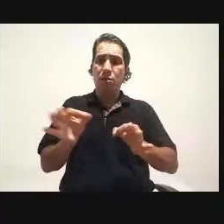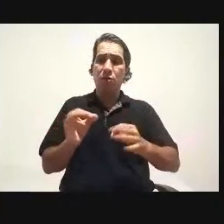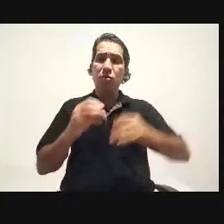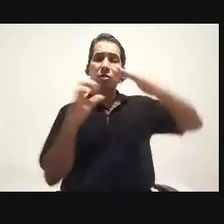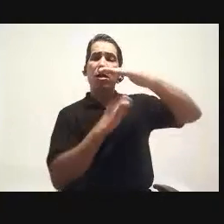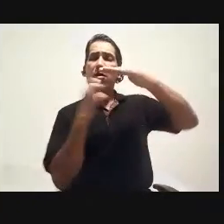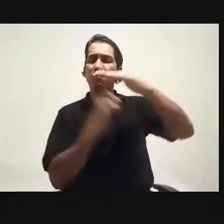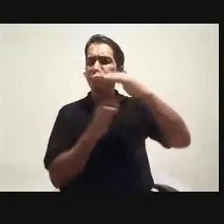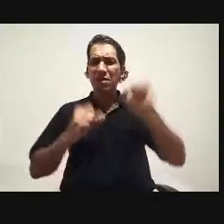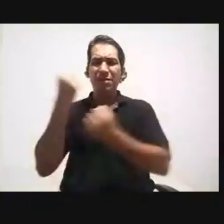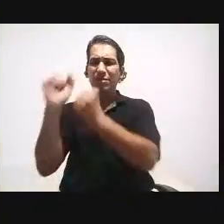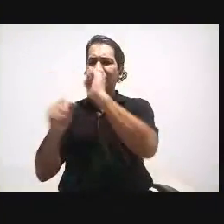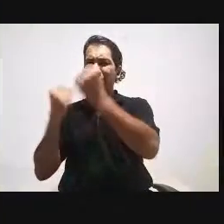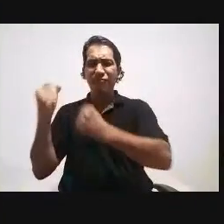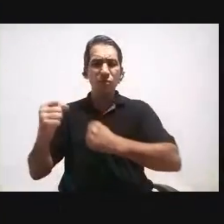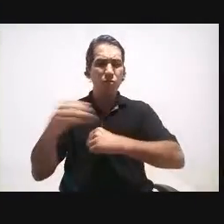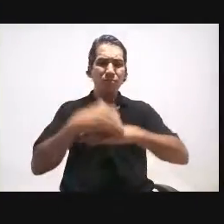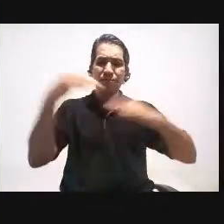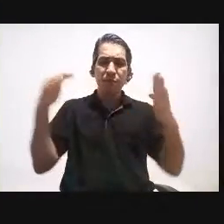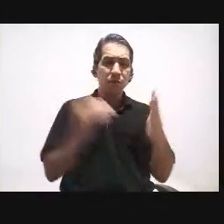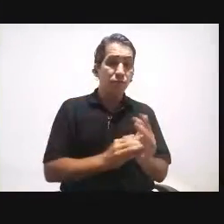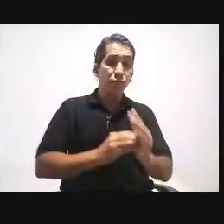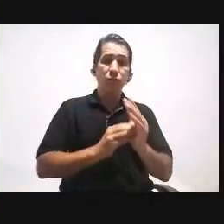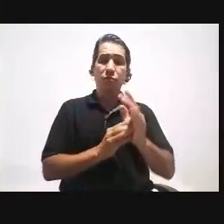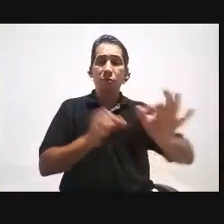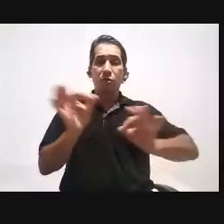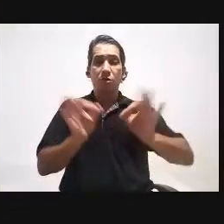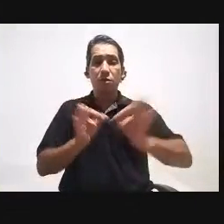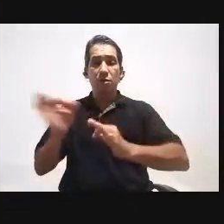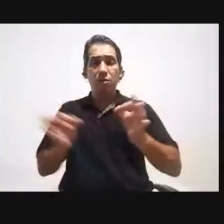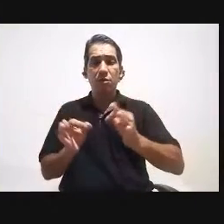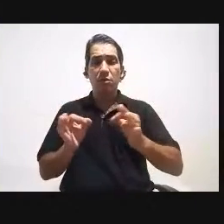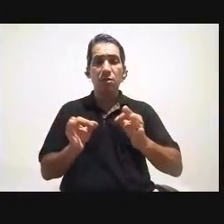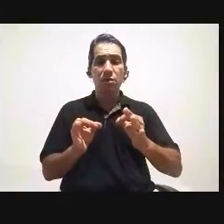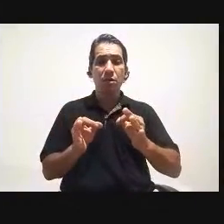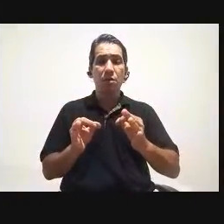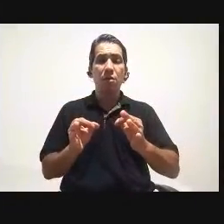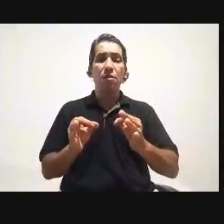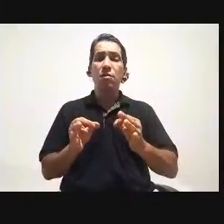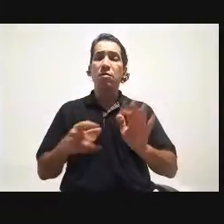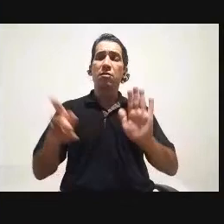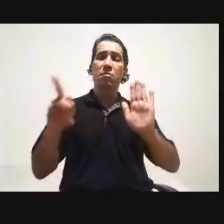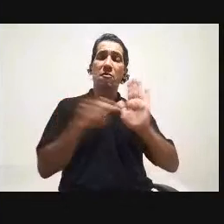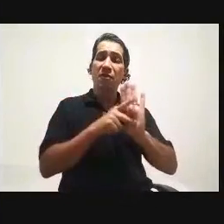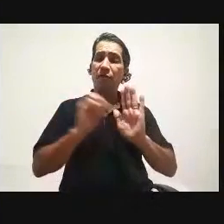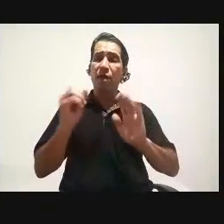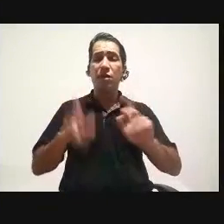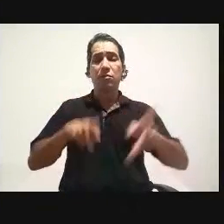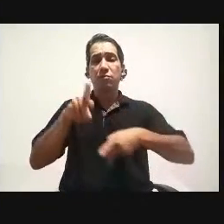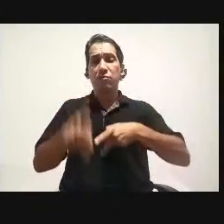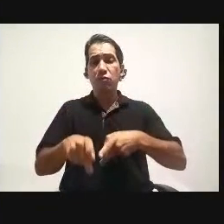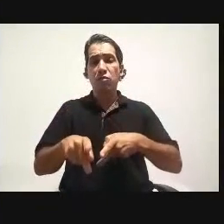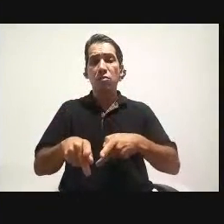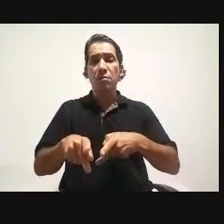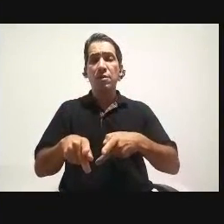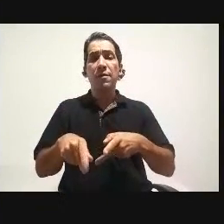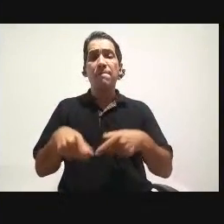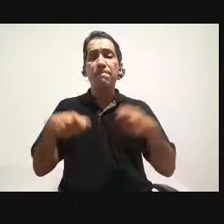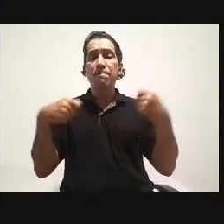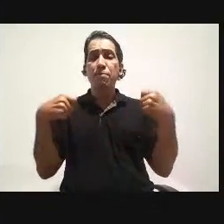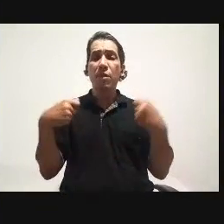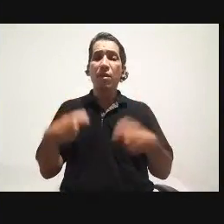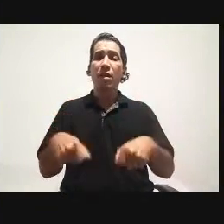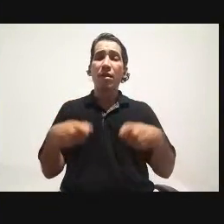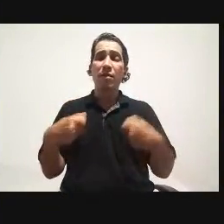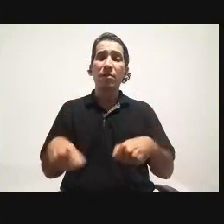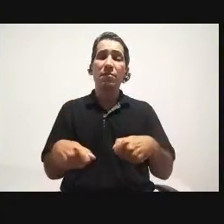privadas, do terceiro setor, mesmo que não seja de uma forma explícita, seja de uma forma implícita, tem